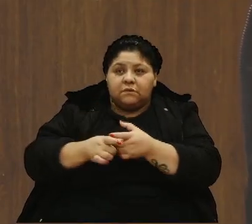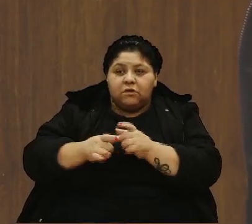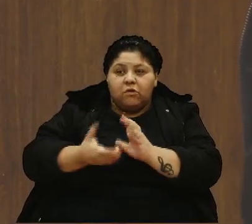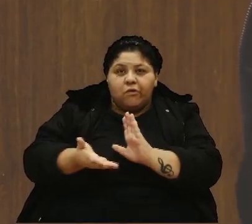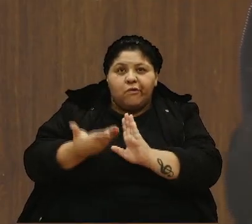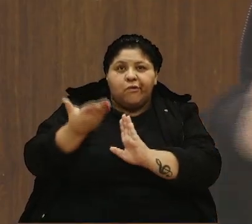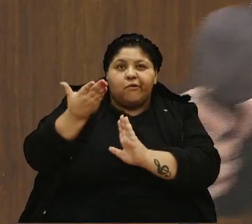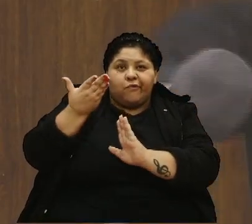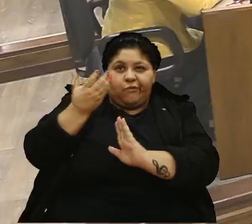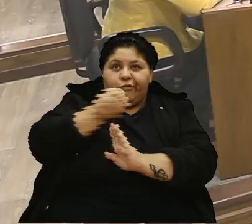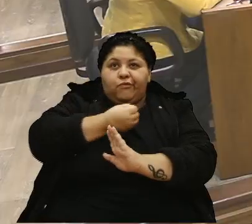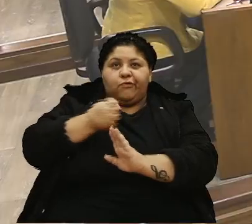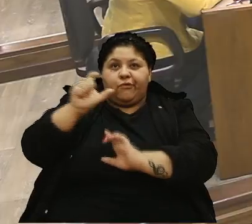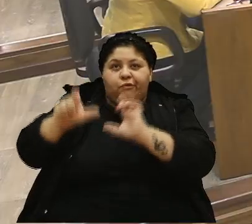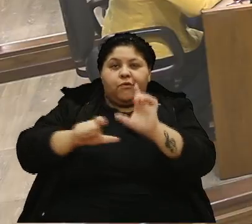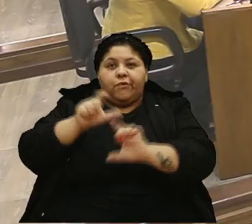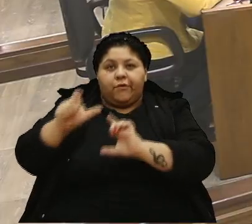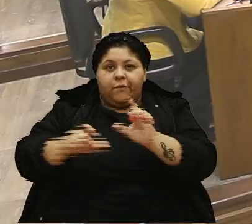casos. Obrigado.